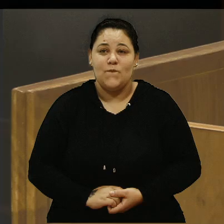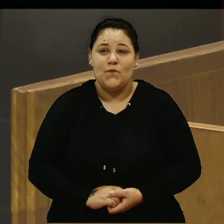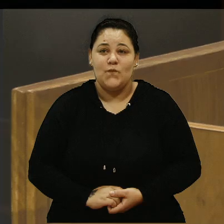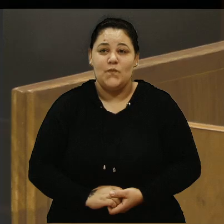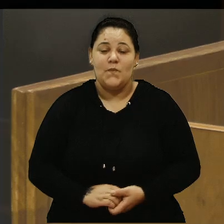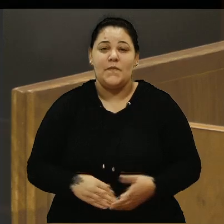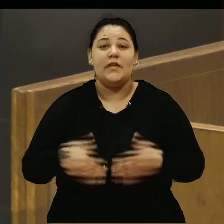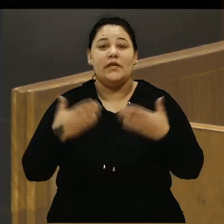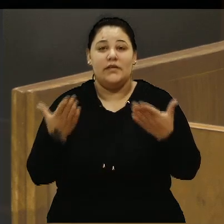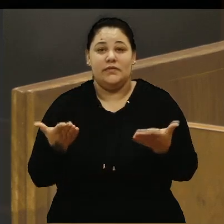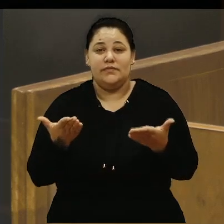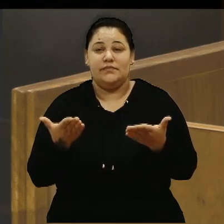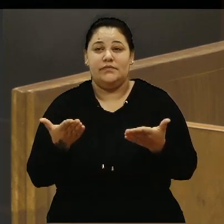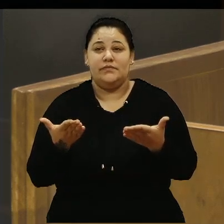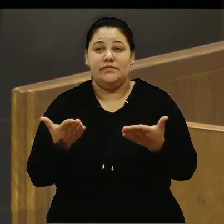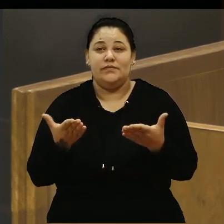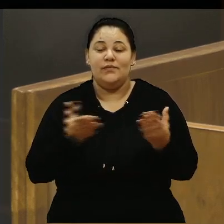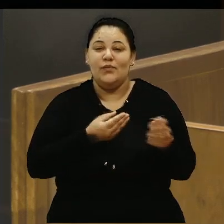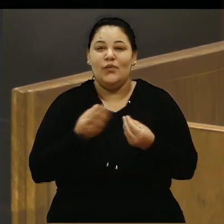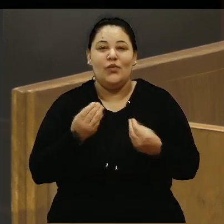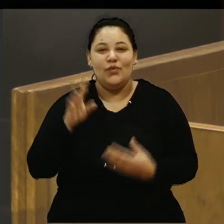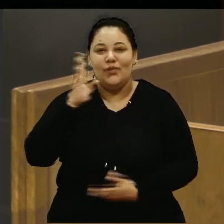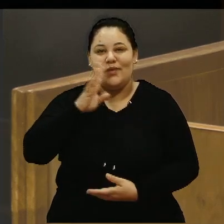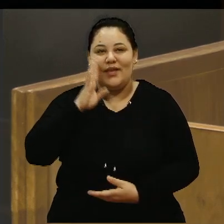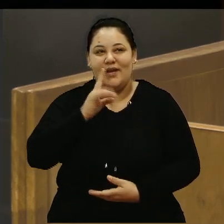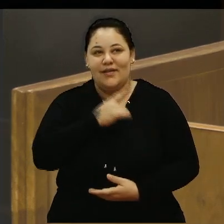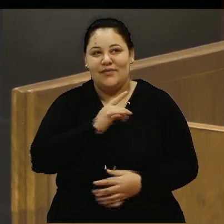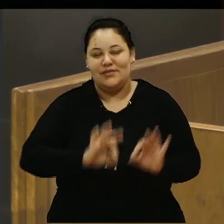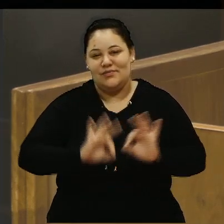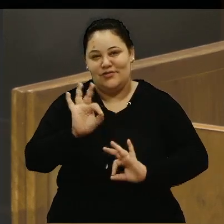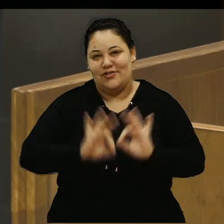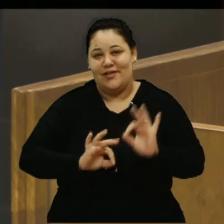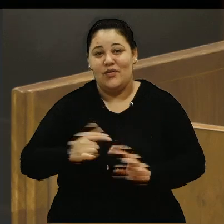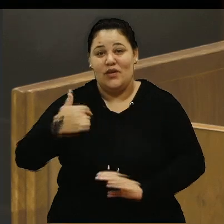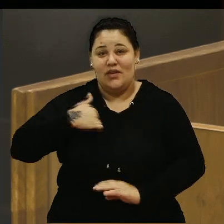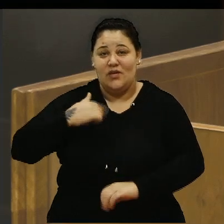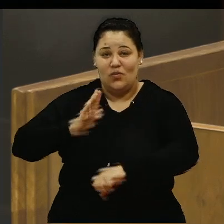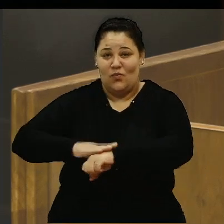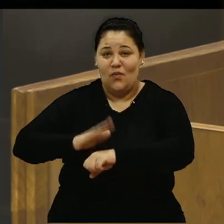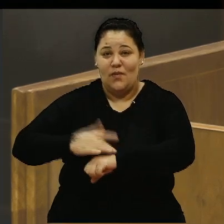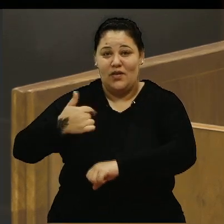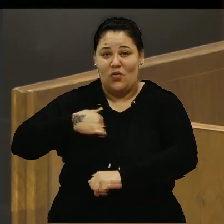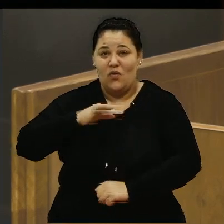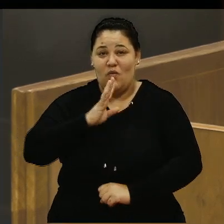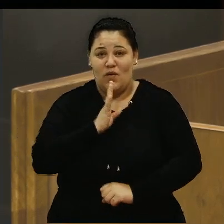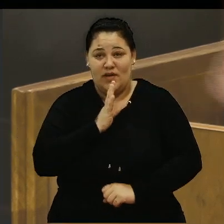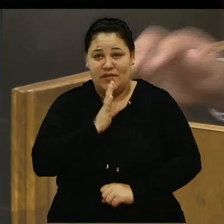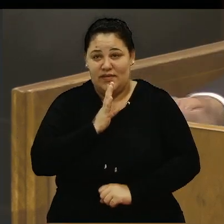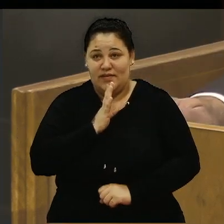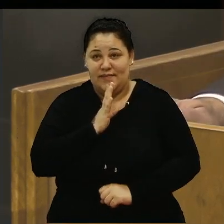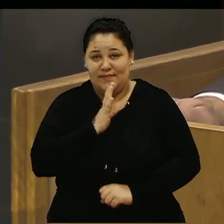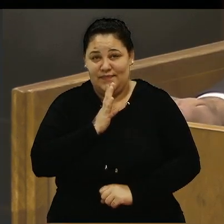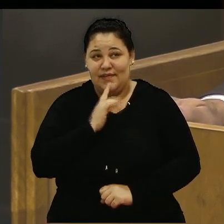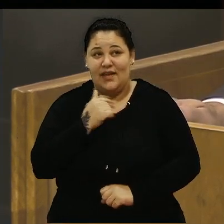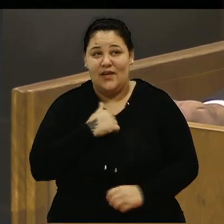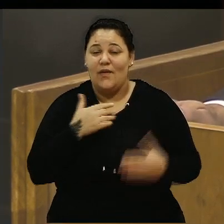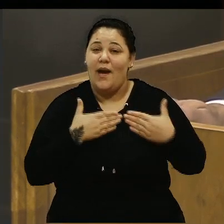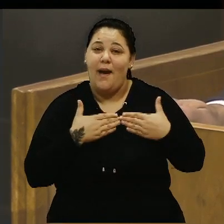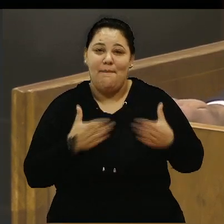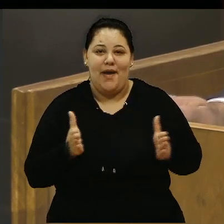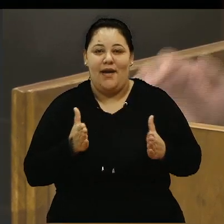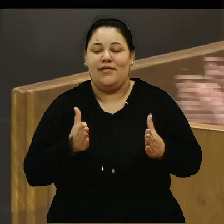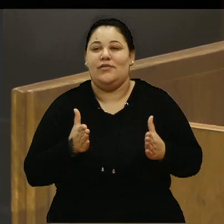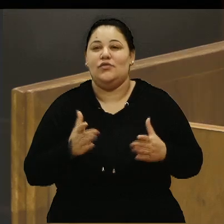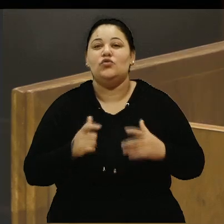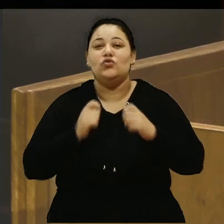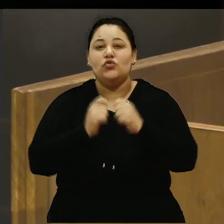Então, muito Boa parte, bacana esse vereador. projeto. E eu, quando conheci, me dispus, né, conjuntamente